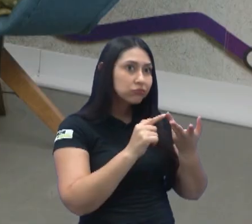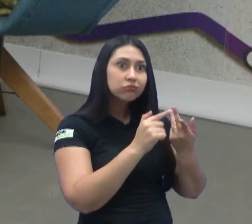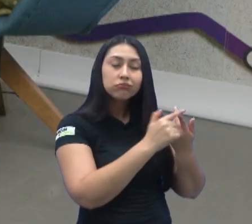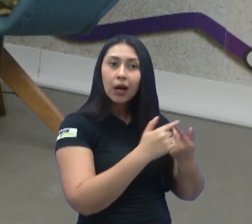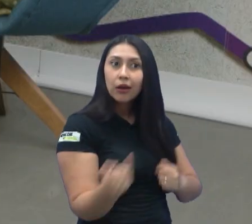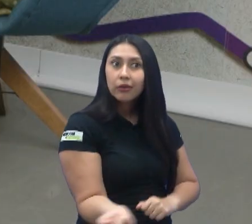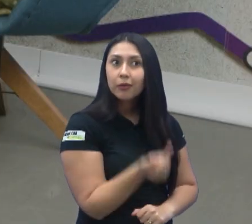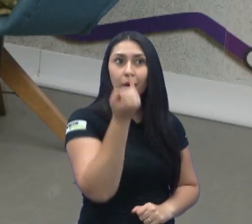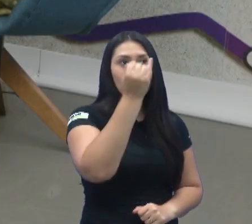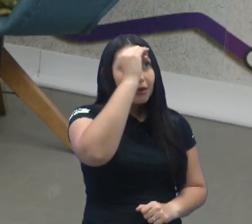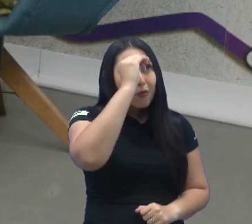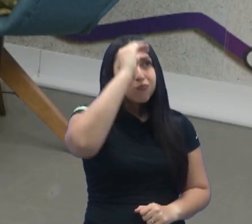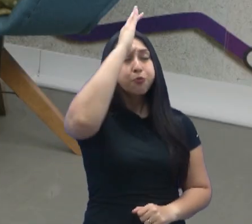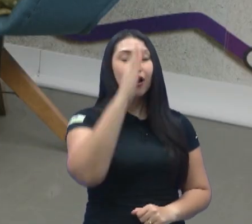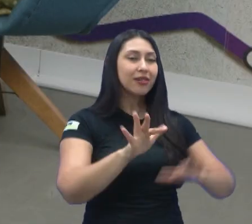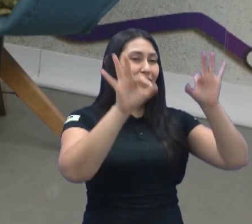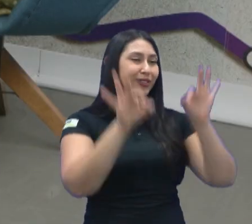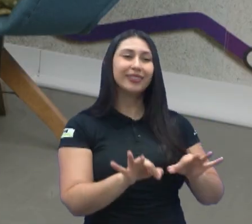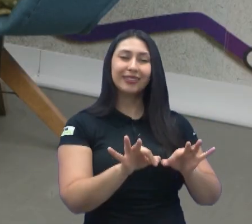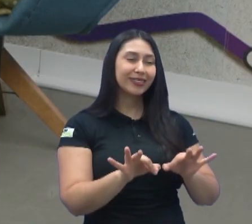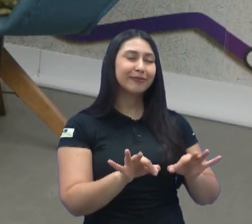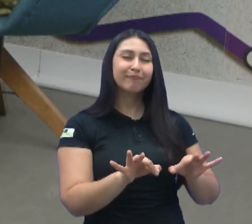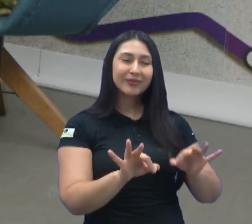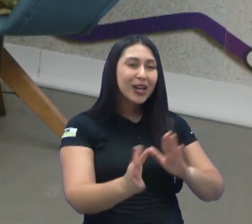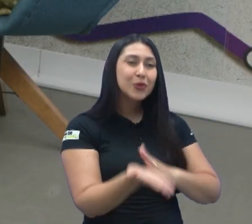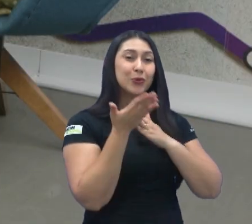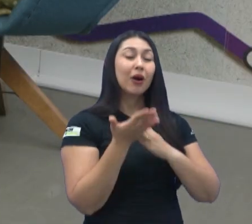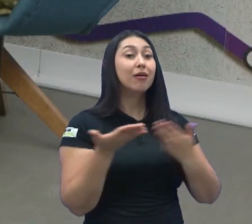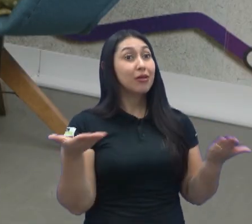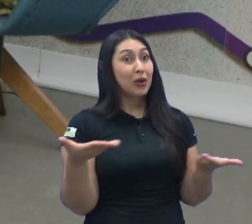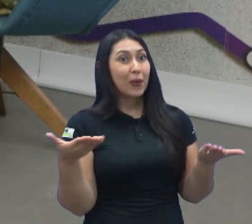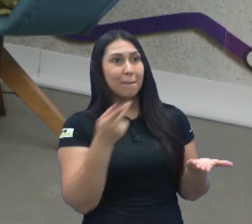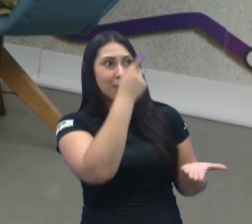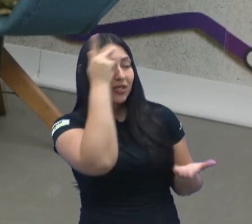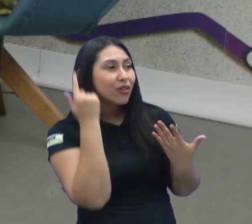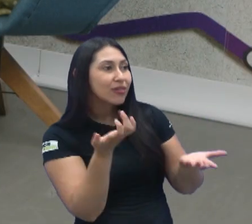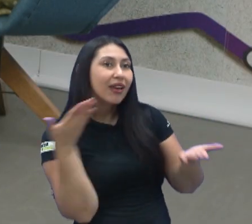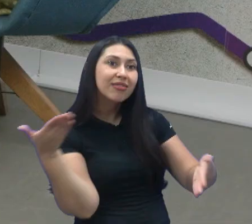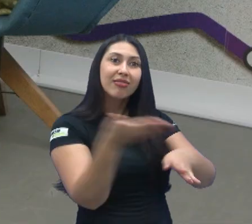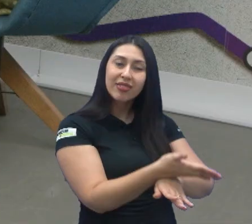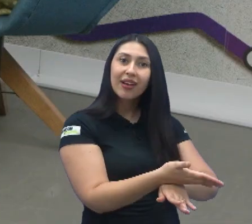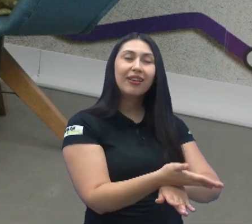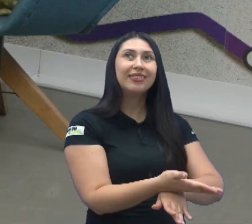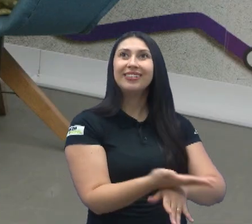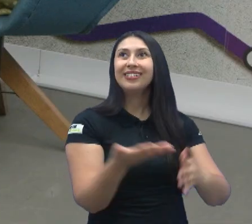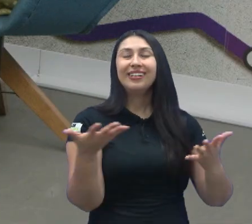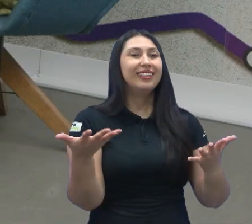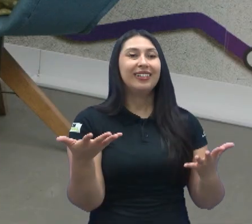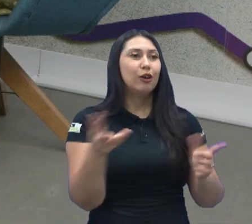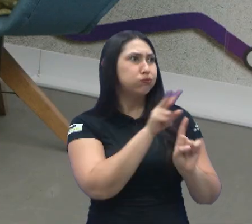a profissão e com certeza brilhantou muito. E quem quer entrar nessa profissão, a senhora trouxe uma outra